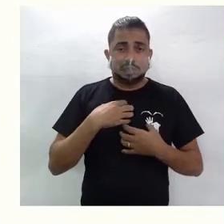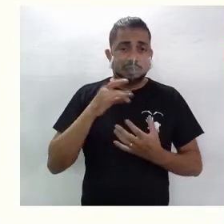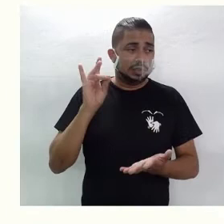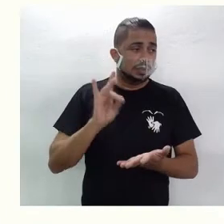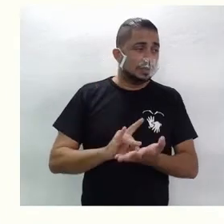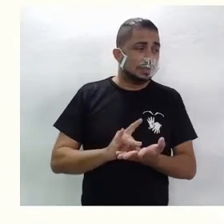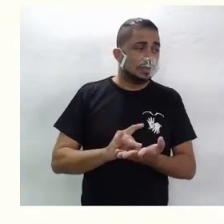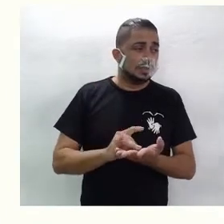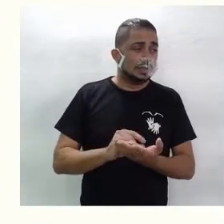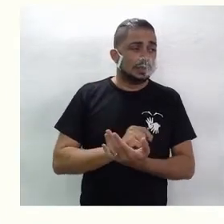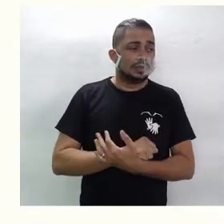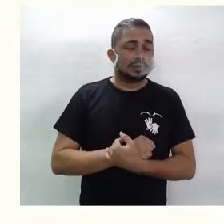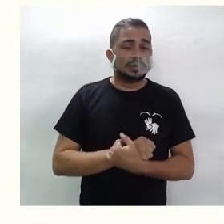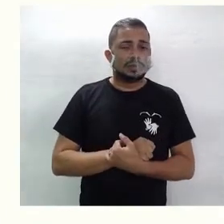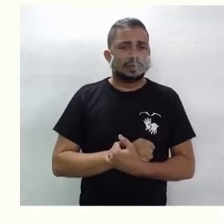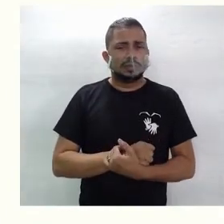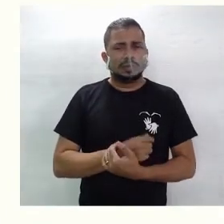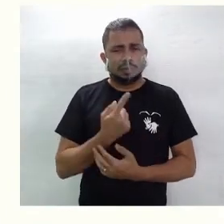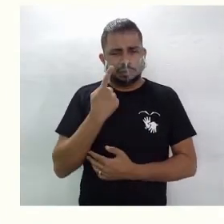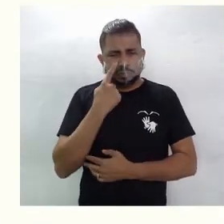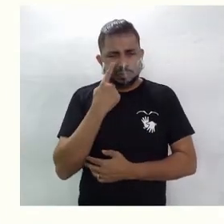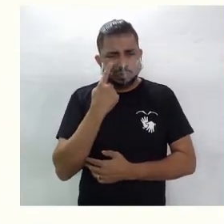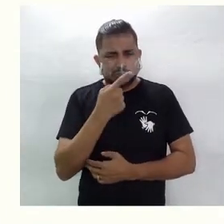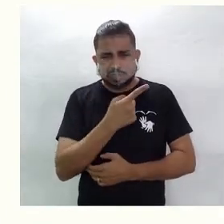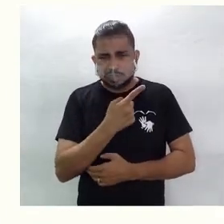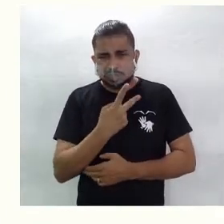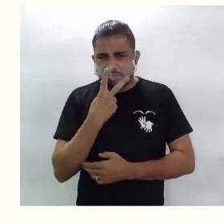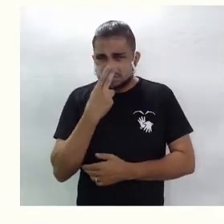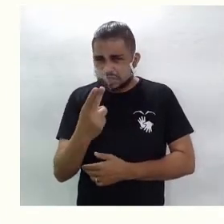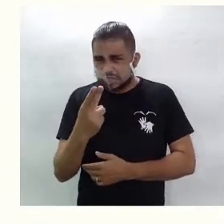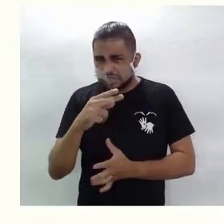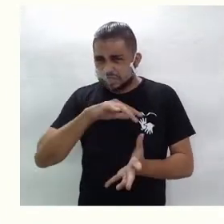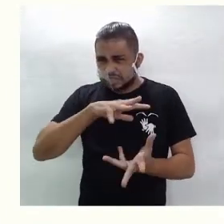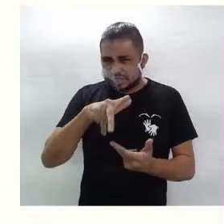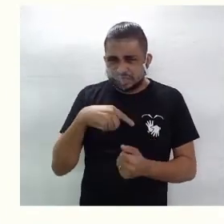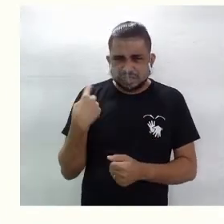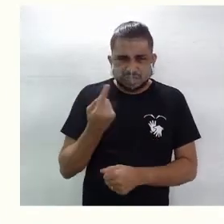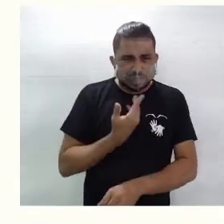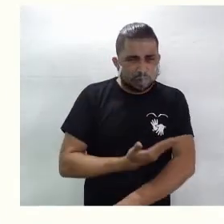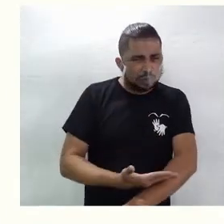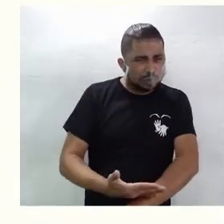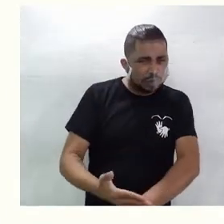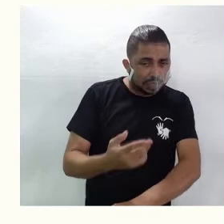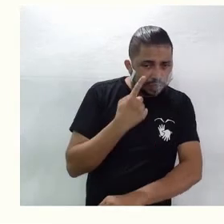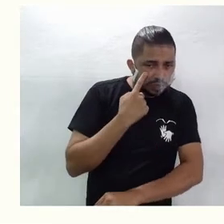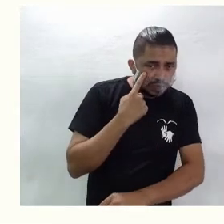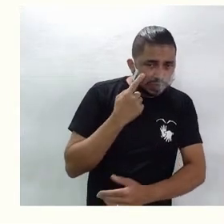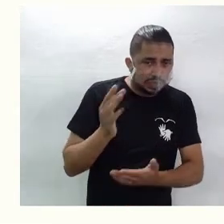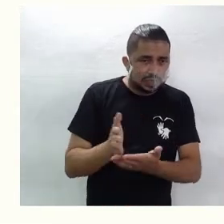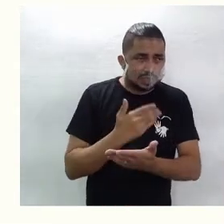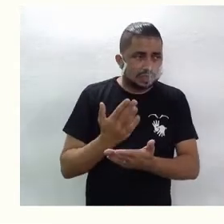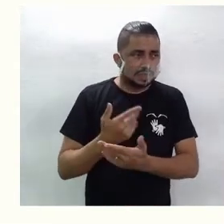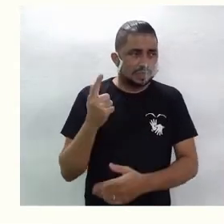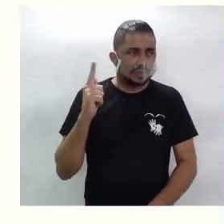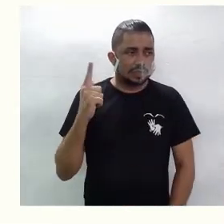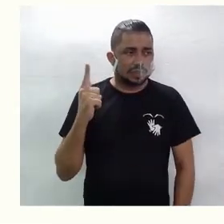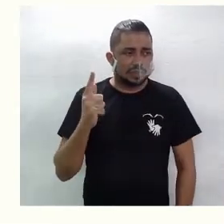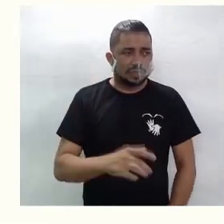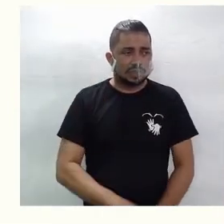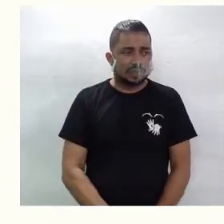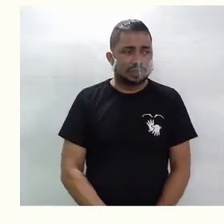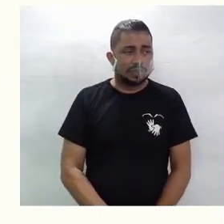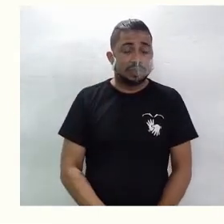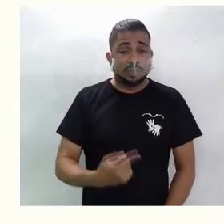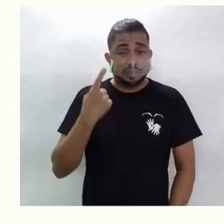tela, gente. Gente, isso aí parece com a Terra que a gente está acostumado a ver nos livros de geografia, tá? Vocês